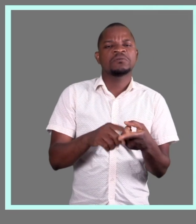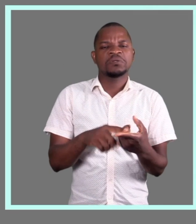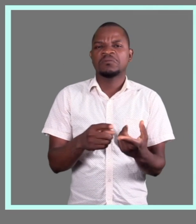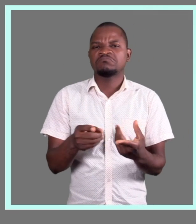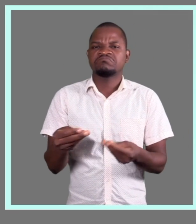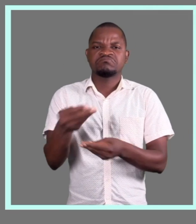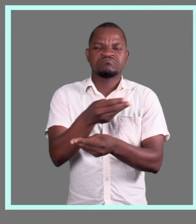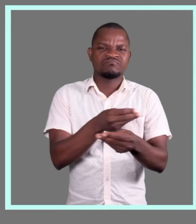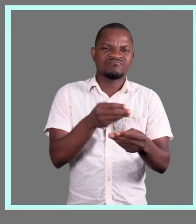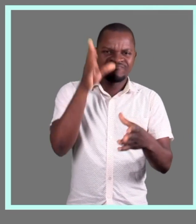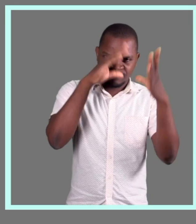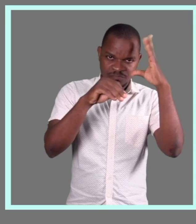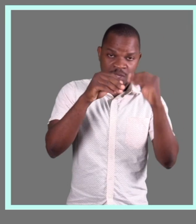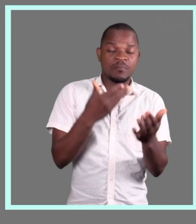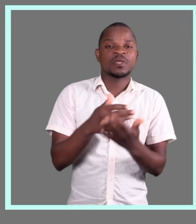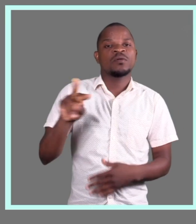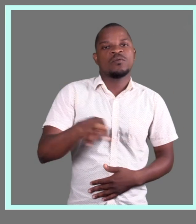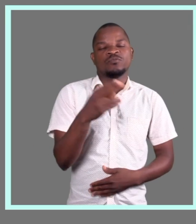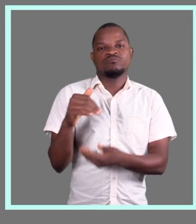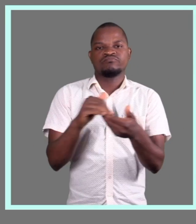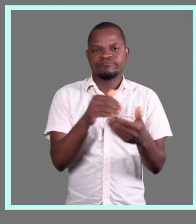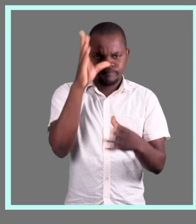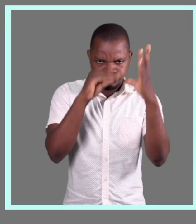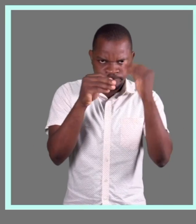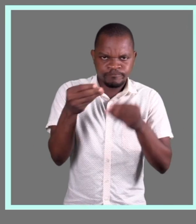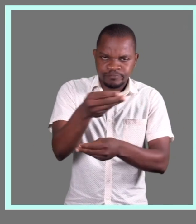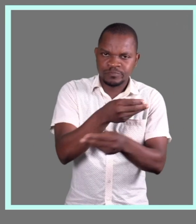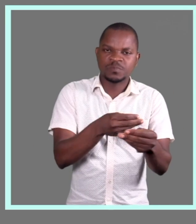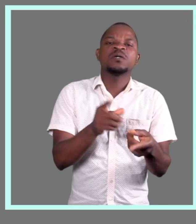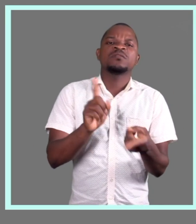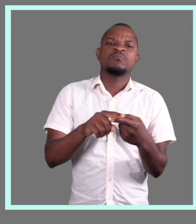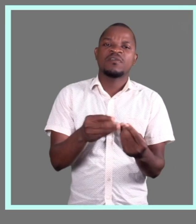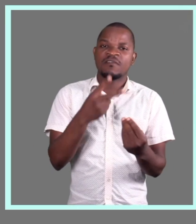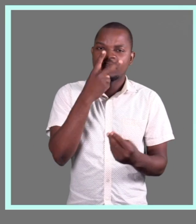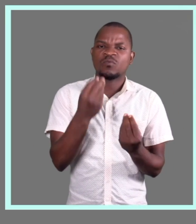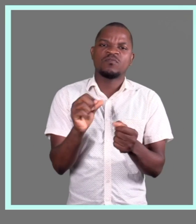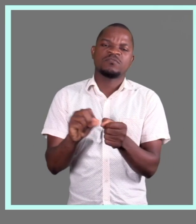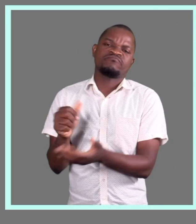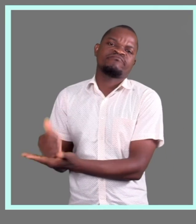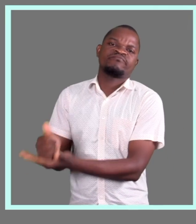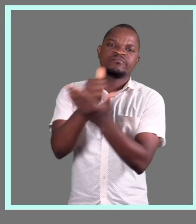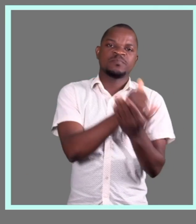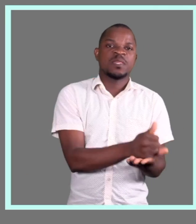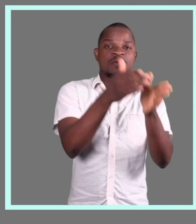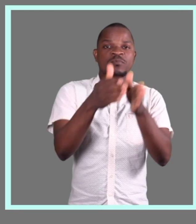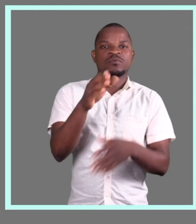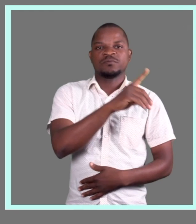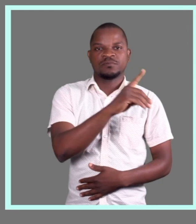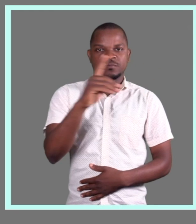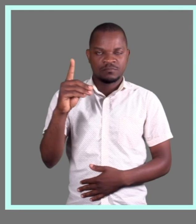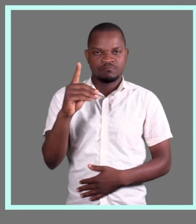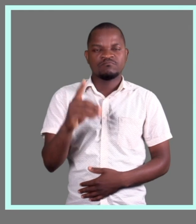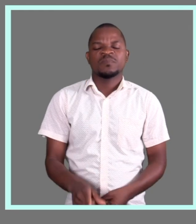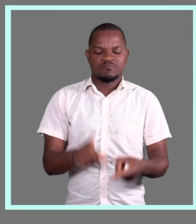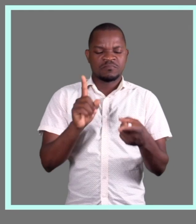lições aprendidas para que os parceiros possam aprender com os outros e poderem melhor servir as pessoas com deficiência.